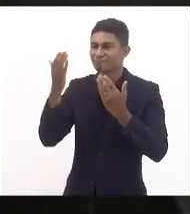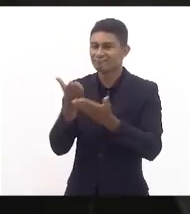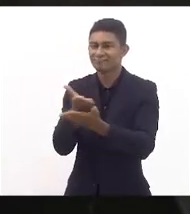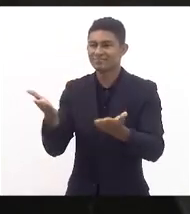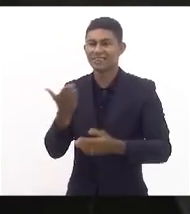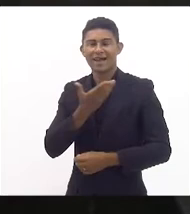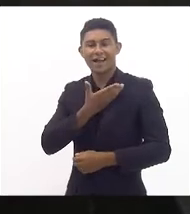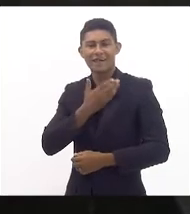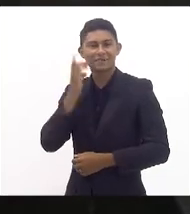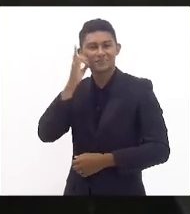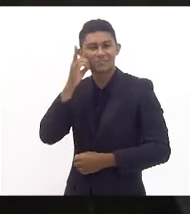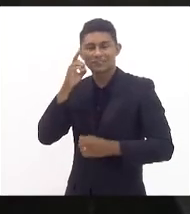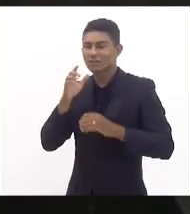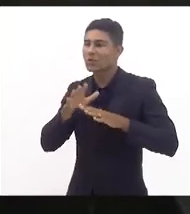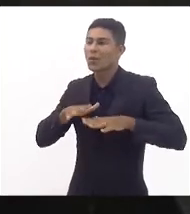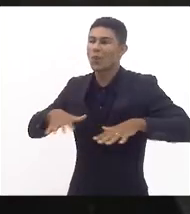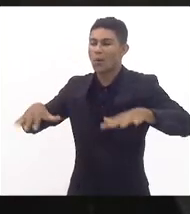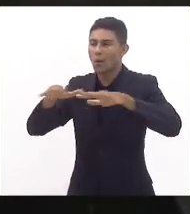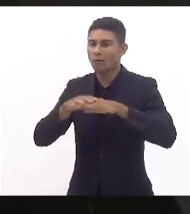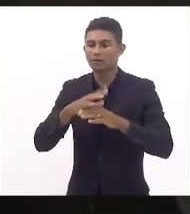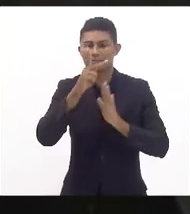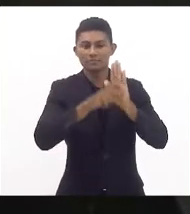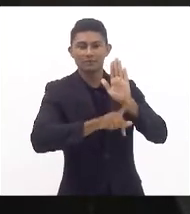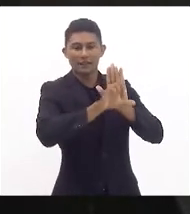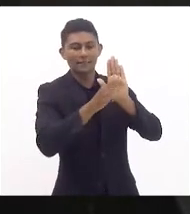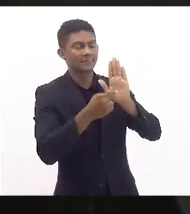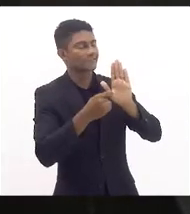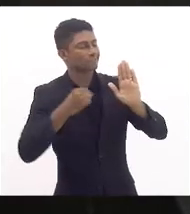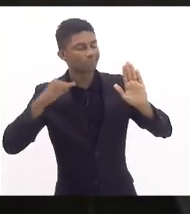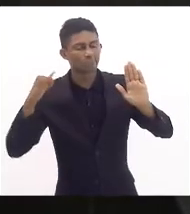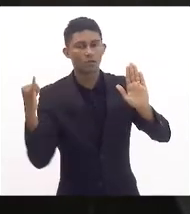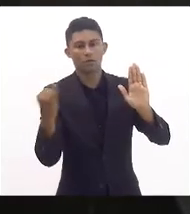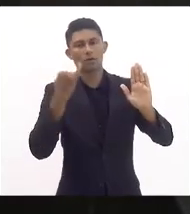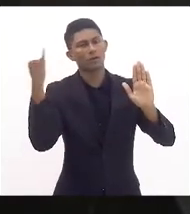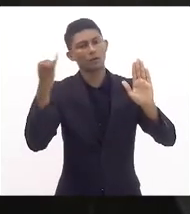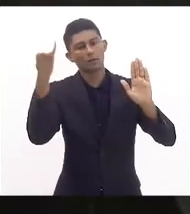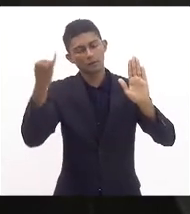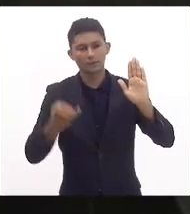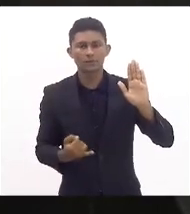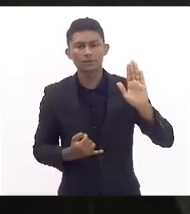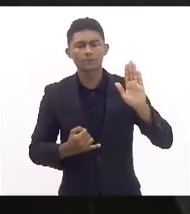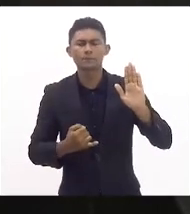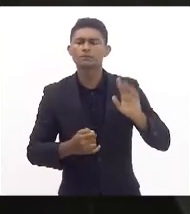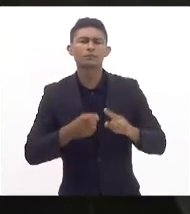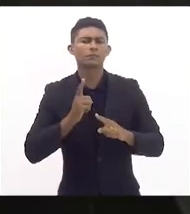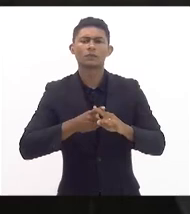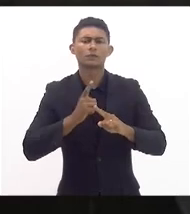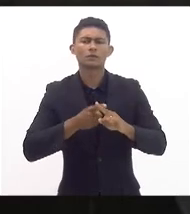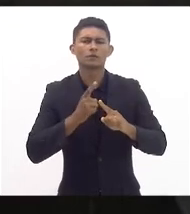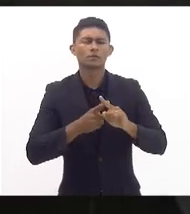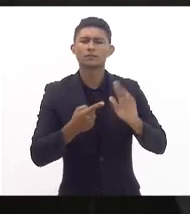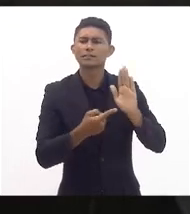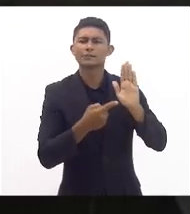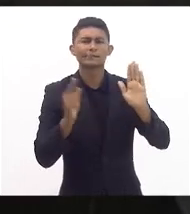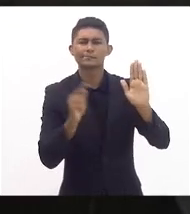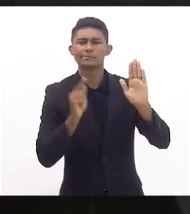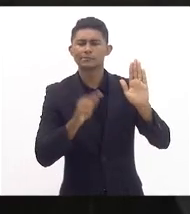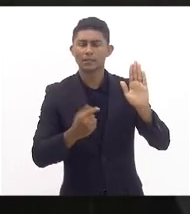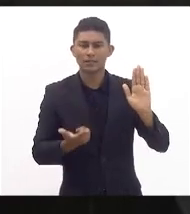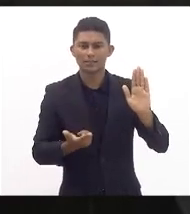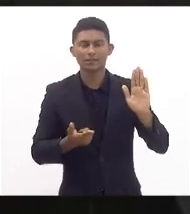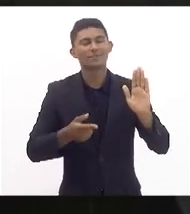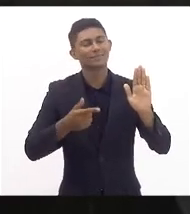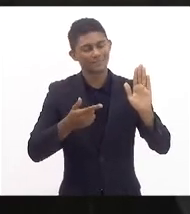meus colegas, o projeto de lei que é de fundamental importância, principalmente, deputada Eliomar,